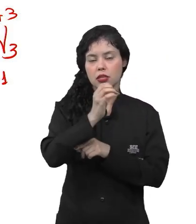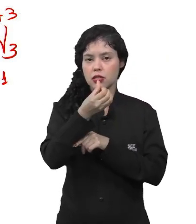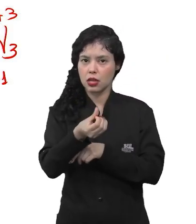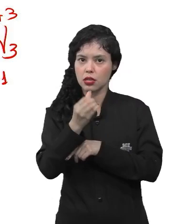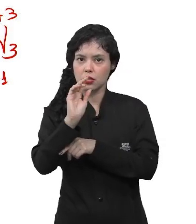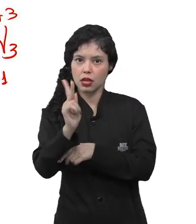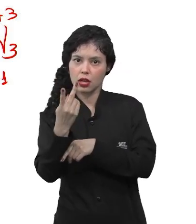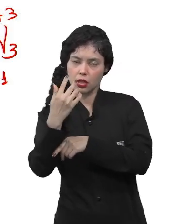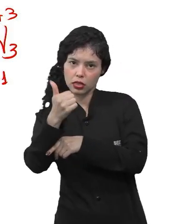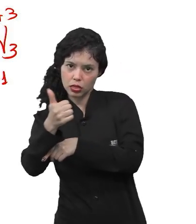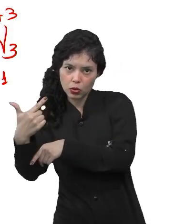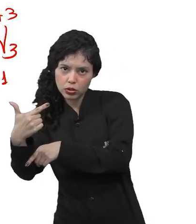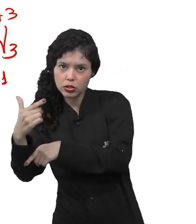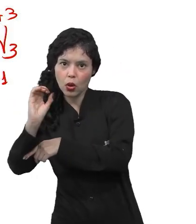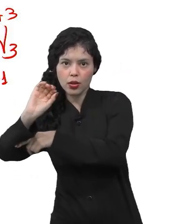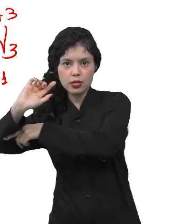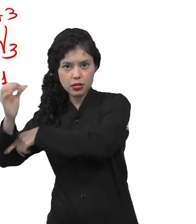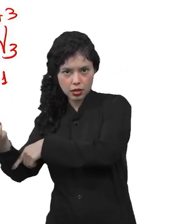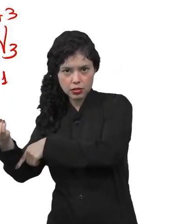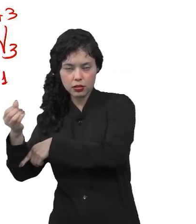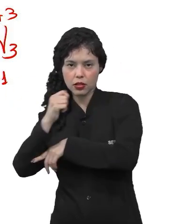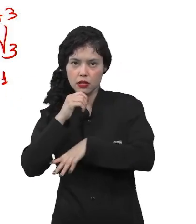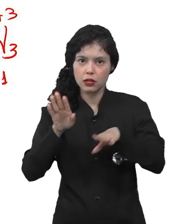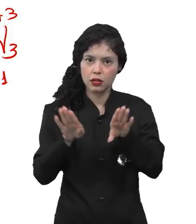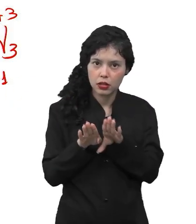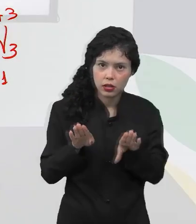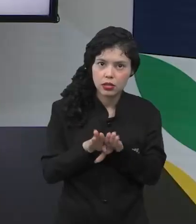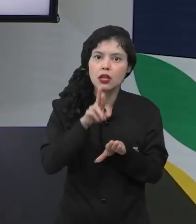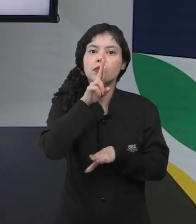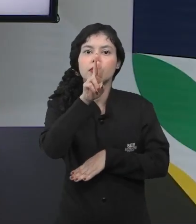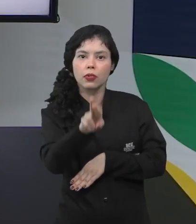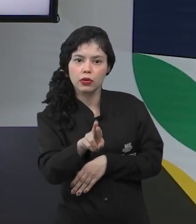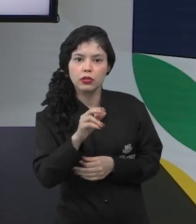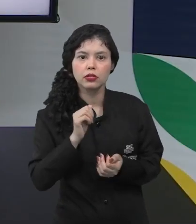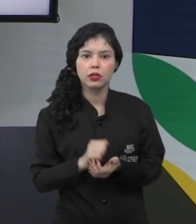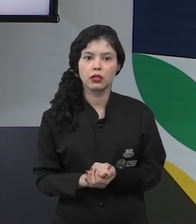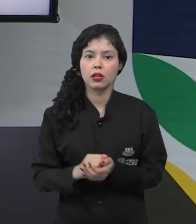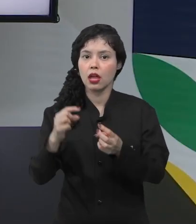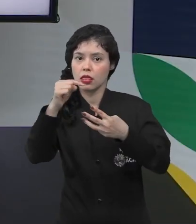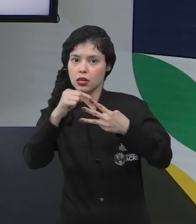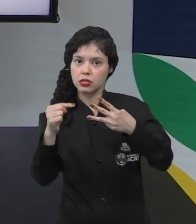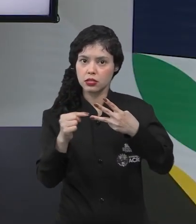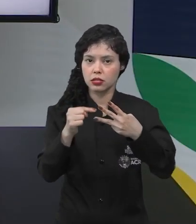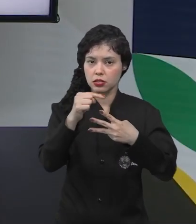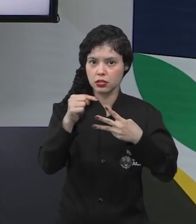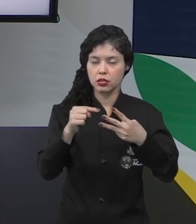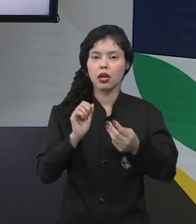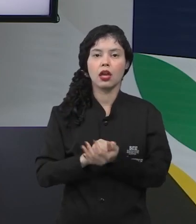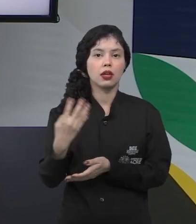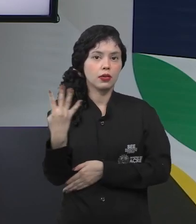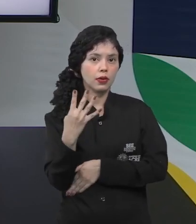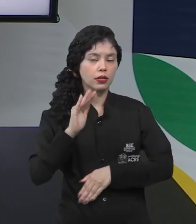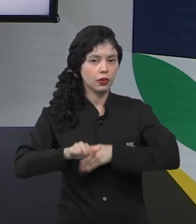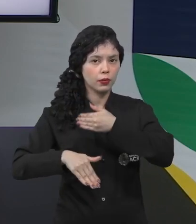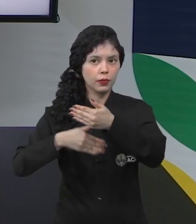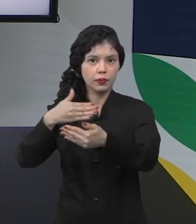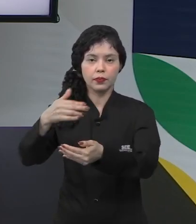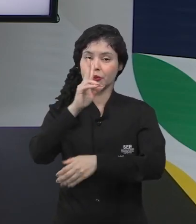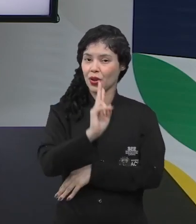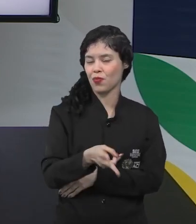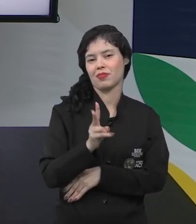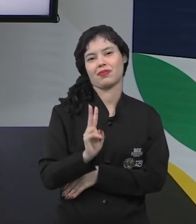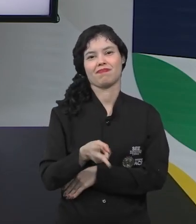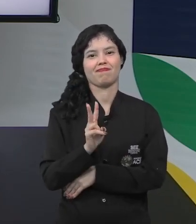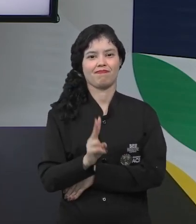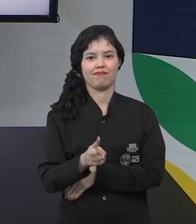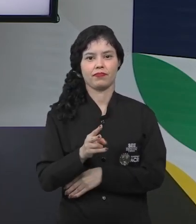H12O6. E se eu, antes mesmo de fazer, né, a resolução da etapa 3 e 4, o processo é o